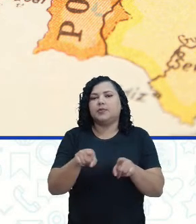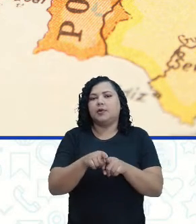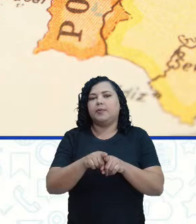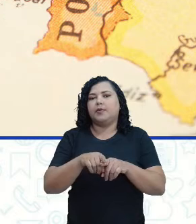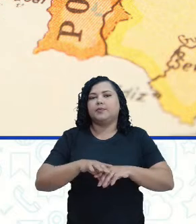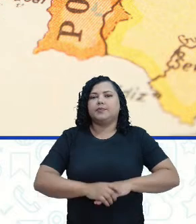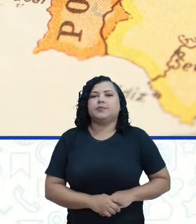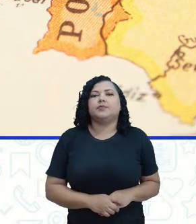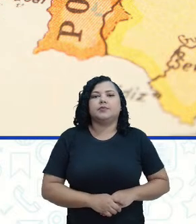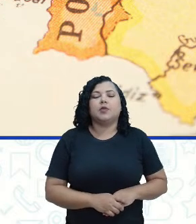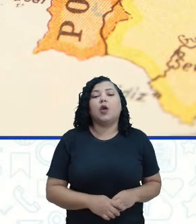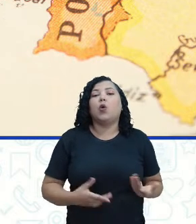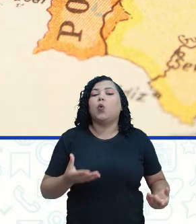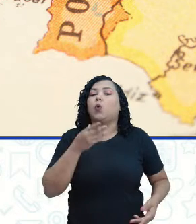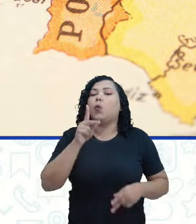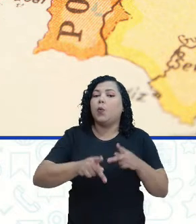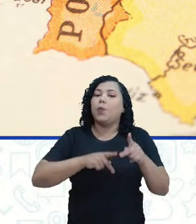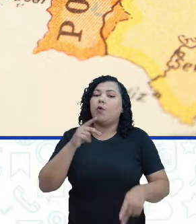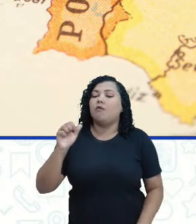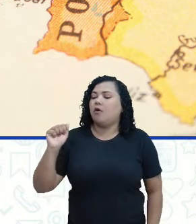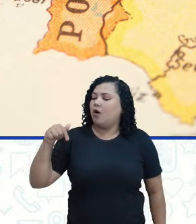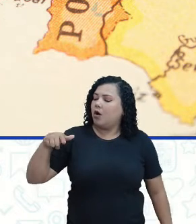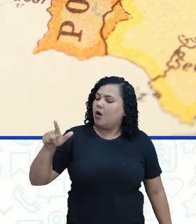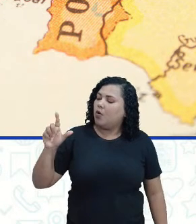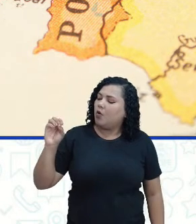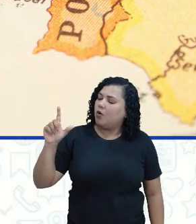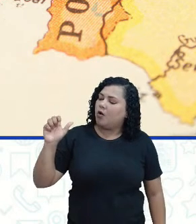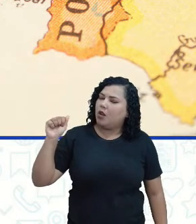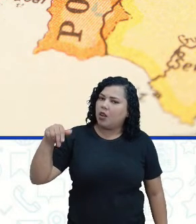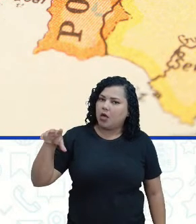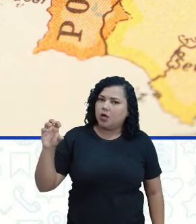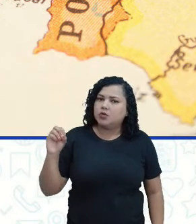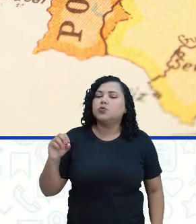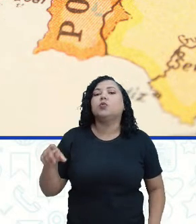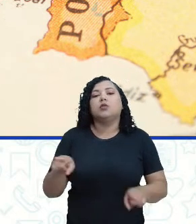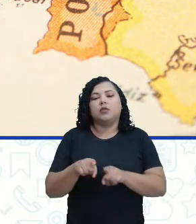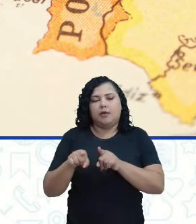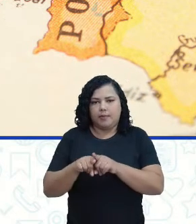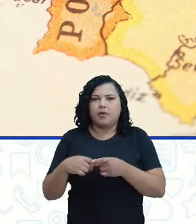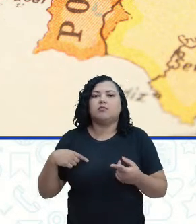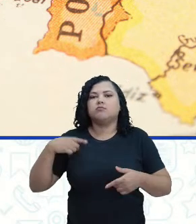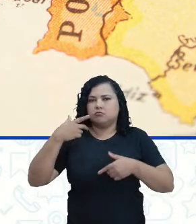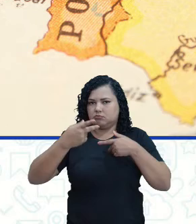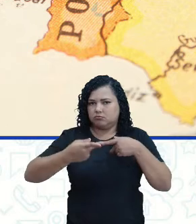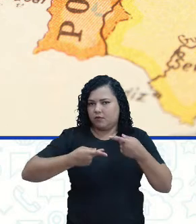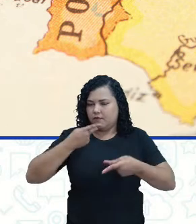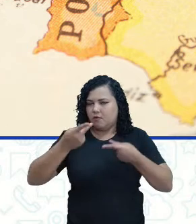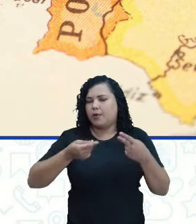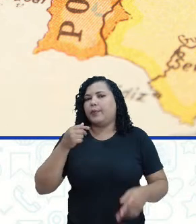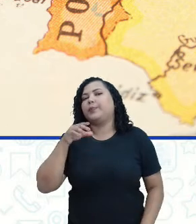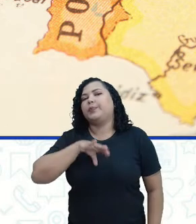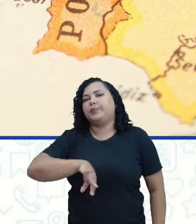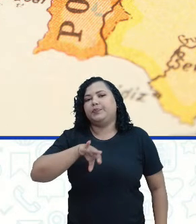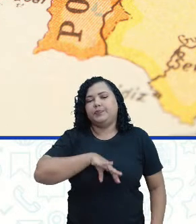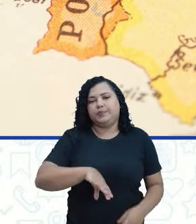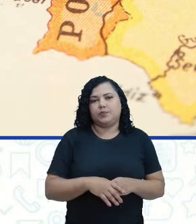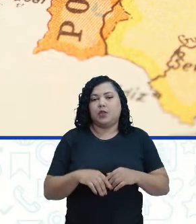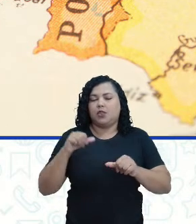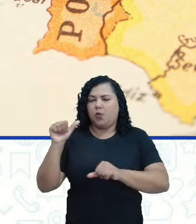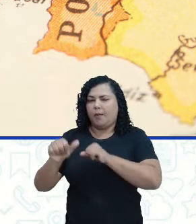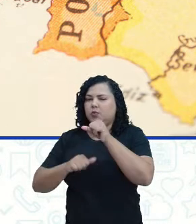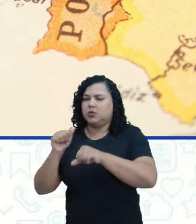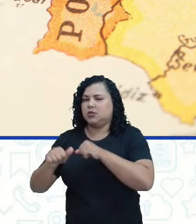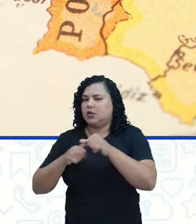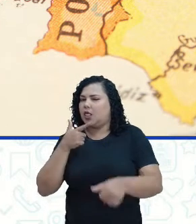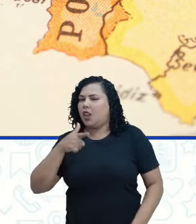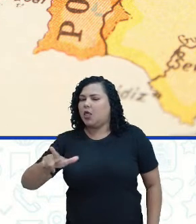povo romano, que se situava no Lácio, pequeno estado da Península Itálica. A transformação do latim em língua